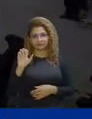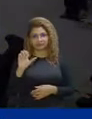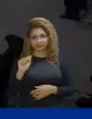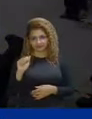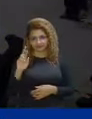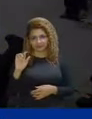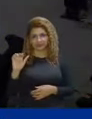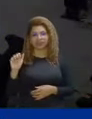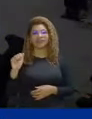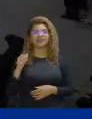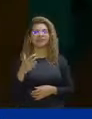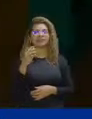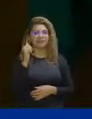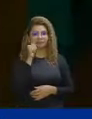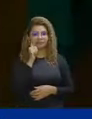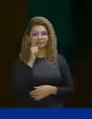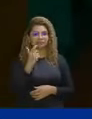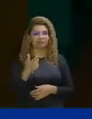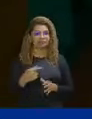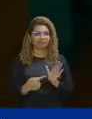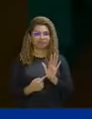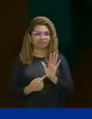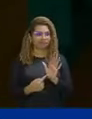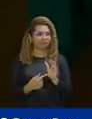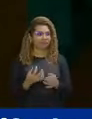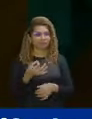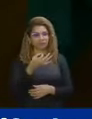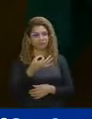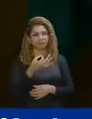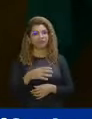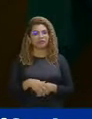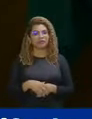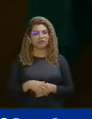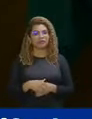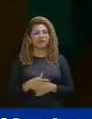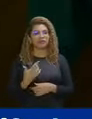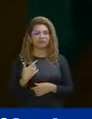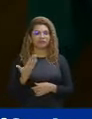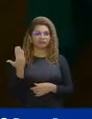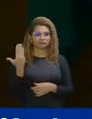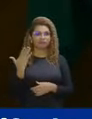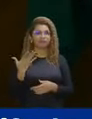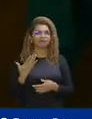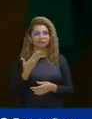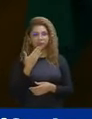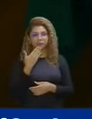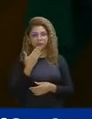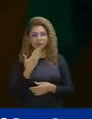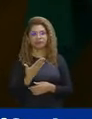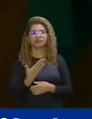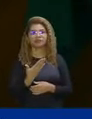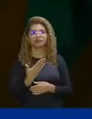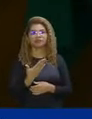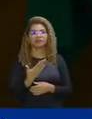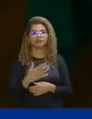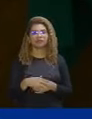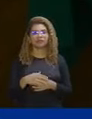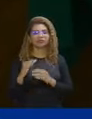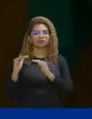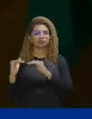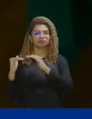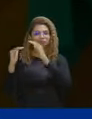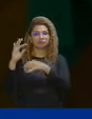Excelências, plenário. O Ministério Público Eleitoral entrou com um pedido de providências na corregedoria do Tribunal Superior